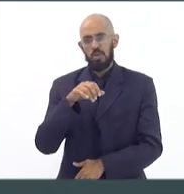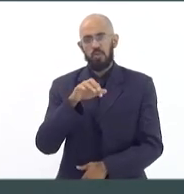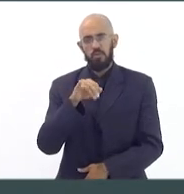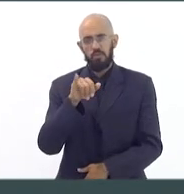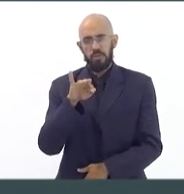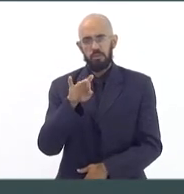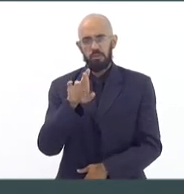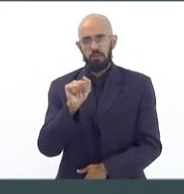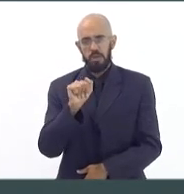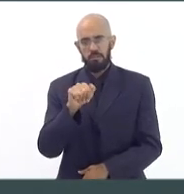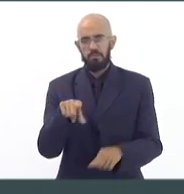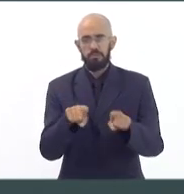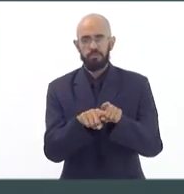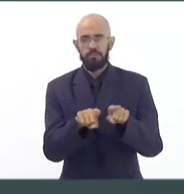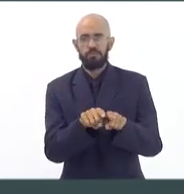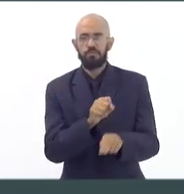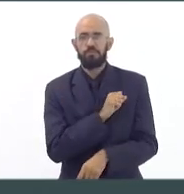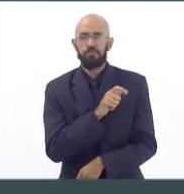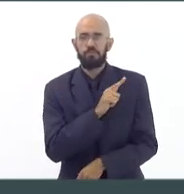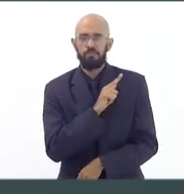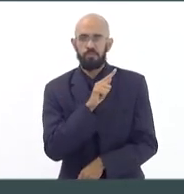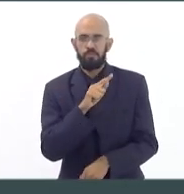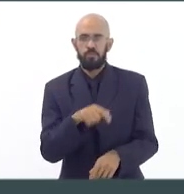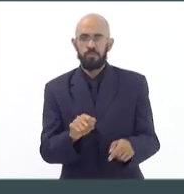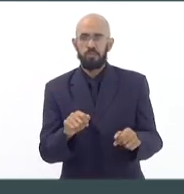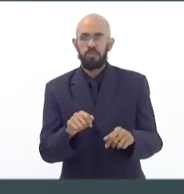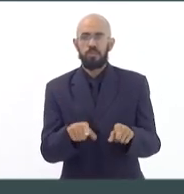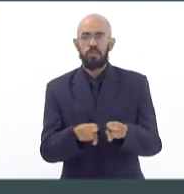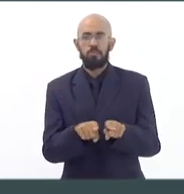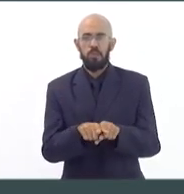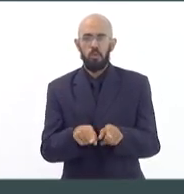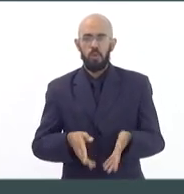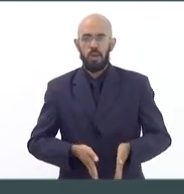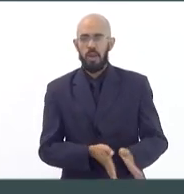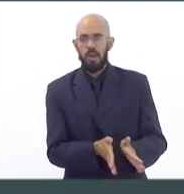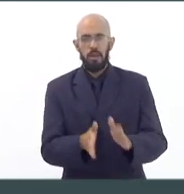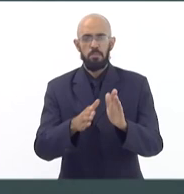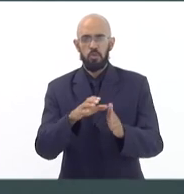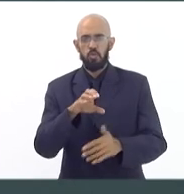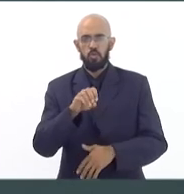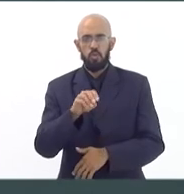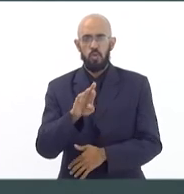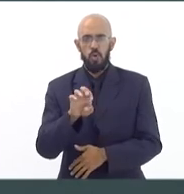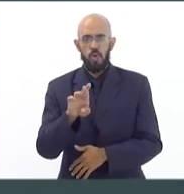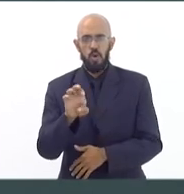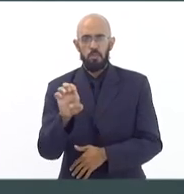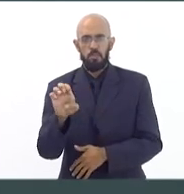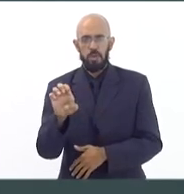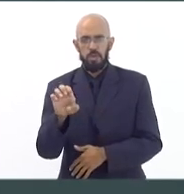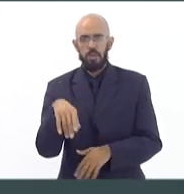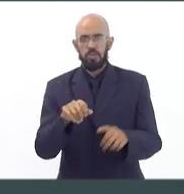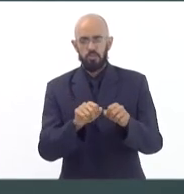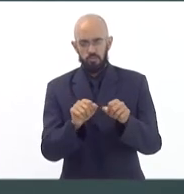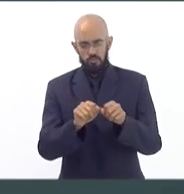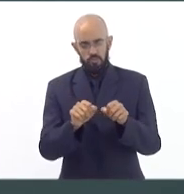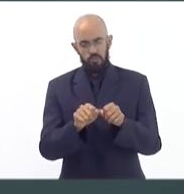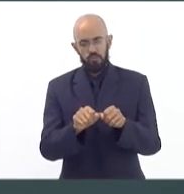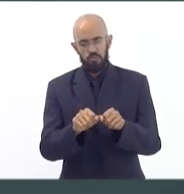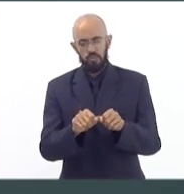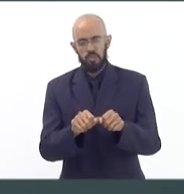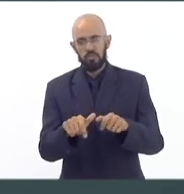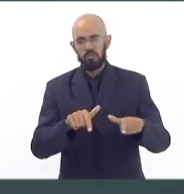São Gonçalo fizemos a operação caminho do cobre que tem uma pregação muito grande né Nós vamos utilizar